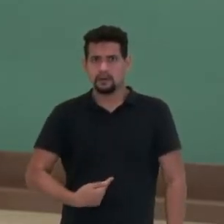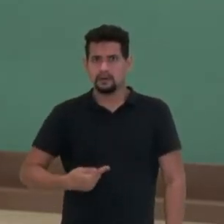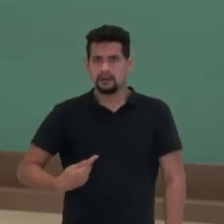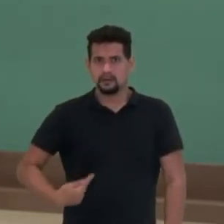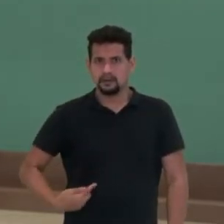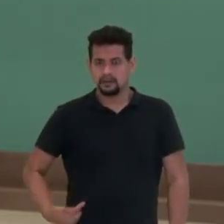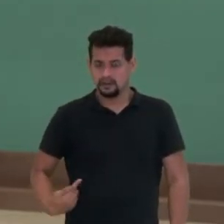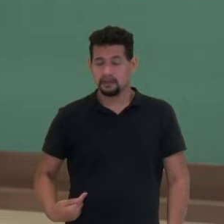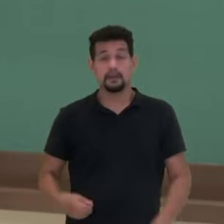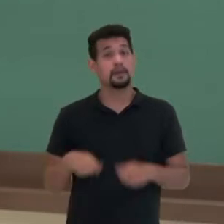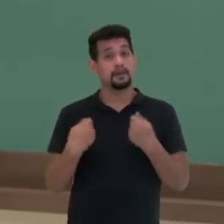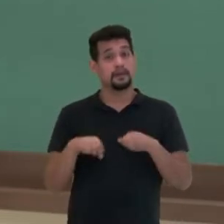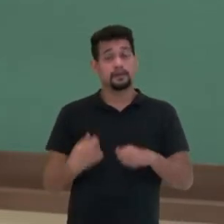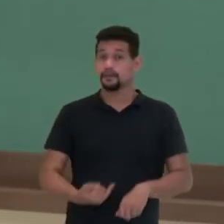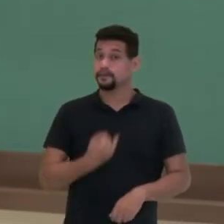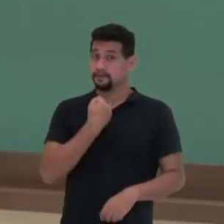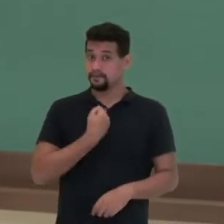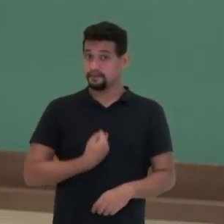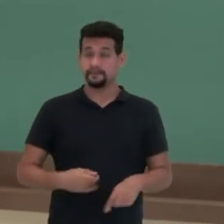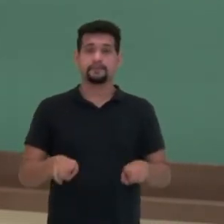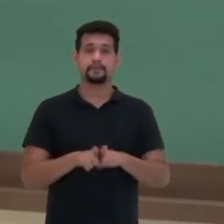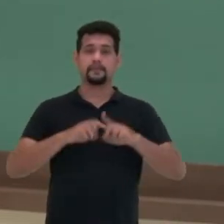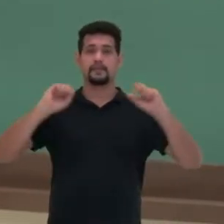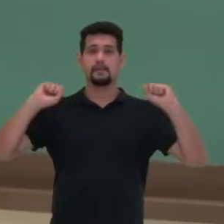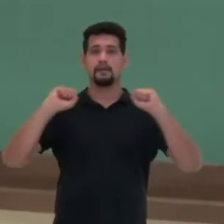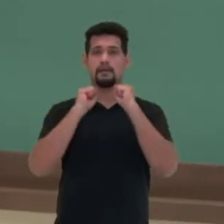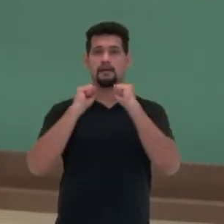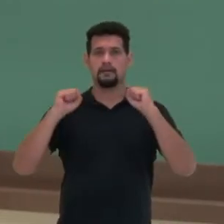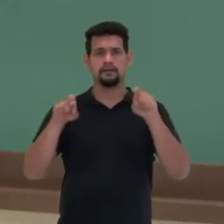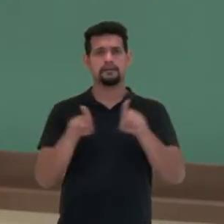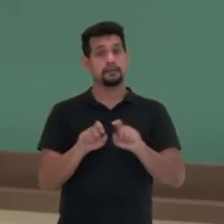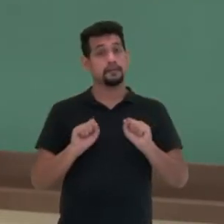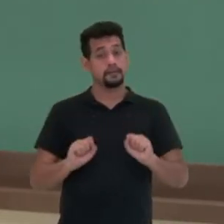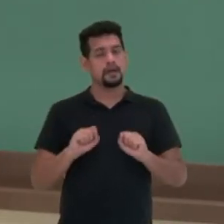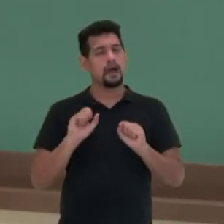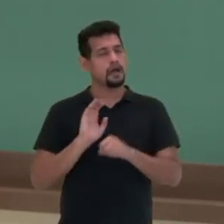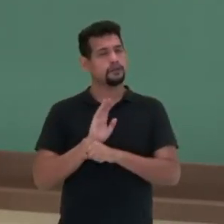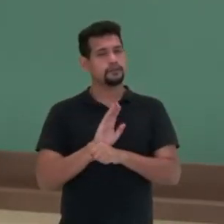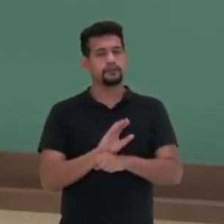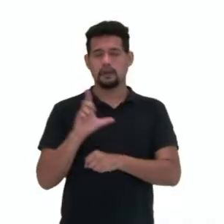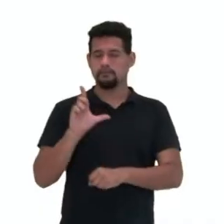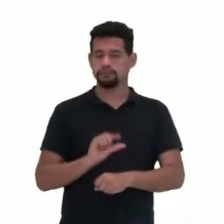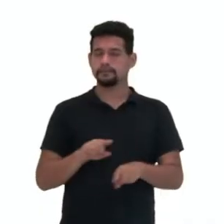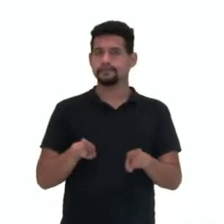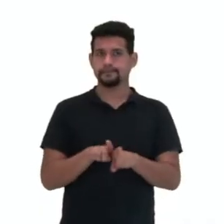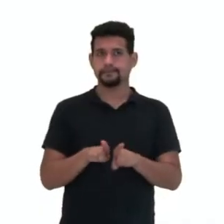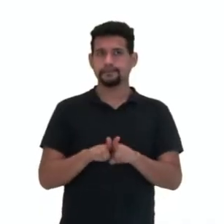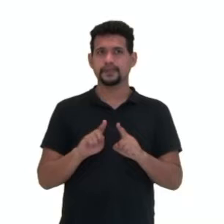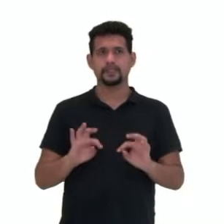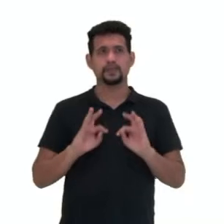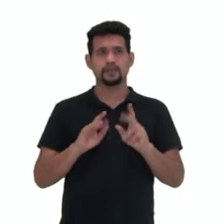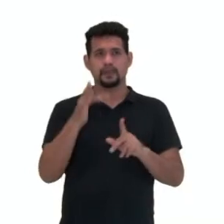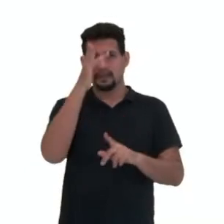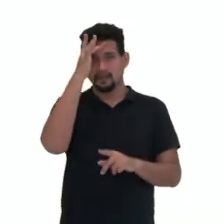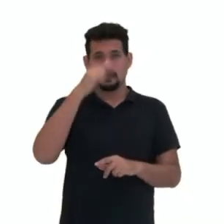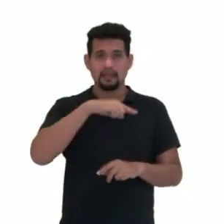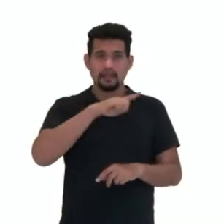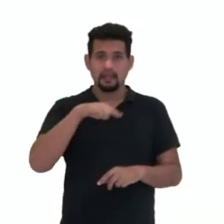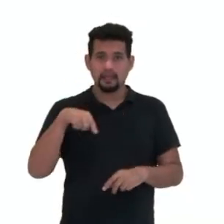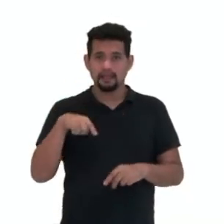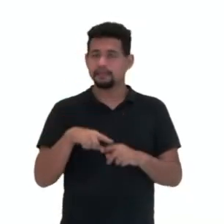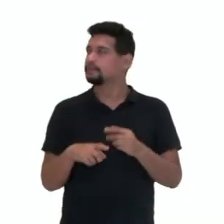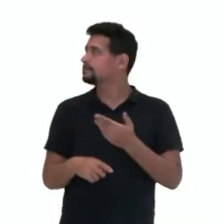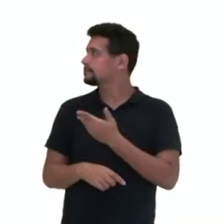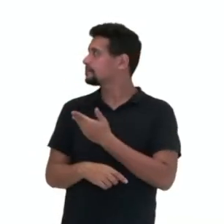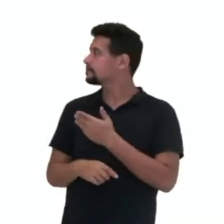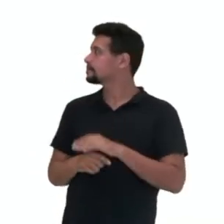tratamento? Seria emagrecer, né? E atividades físicas também ajudam a diminuir esse aspecto, olha aqui, né? Todo ondulado da pele.